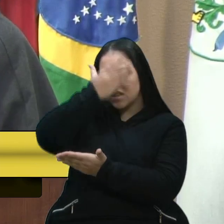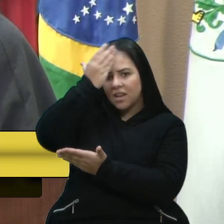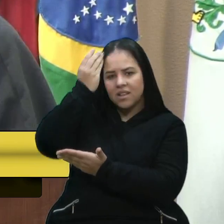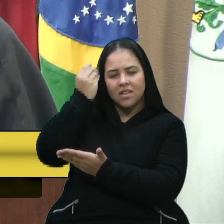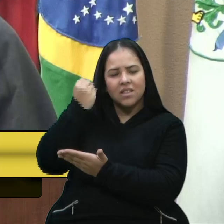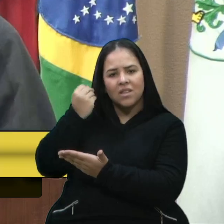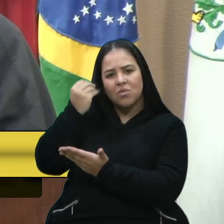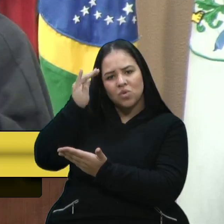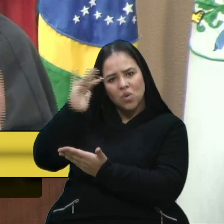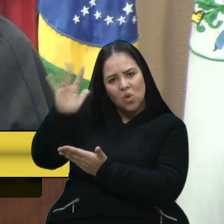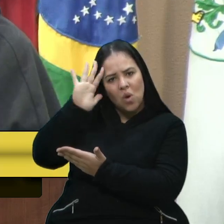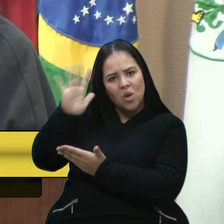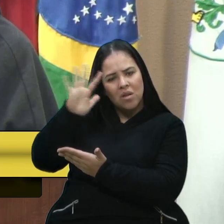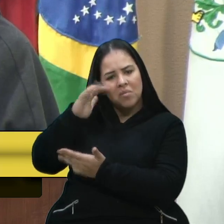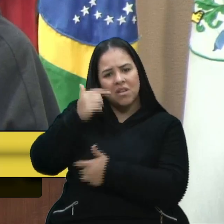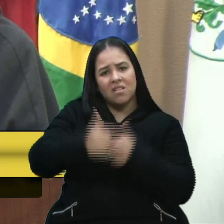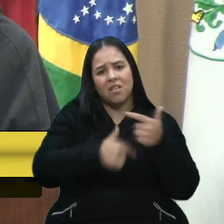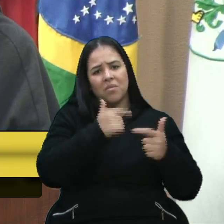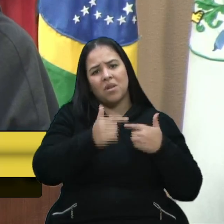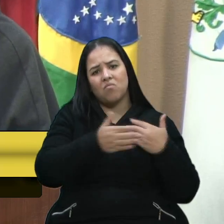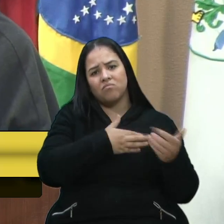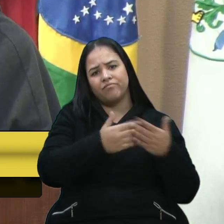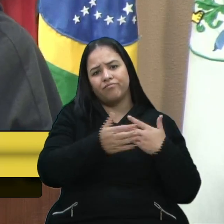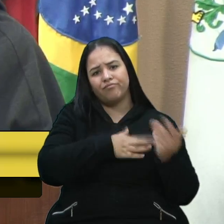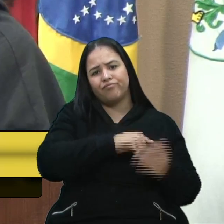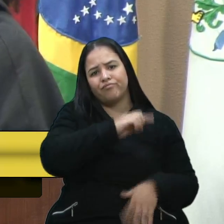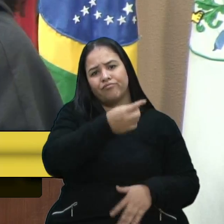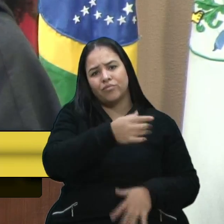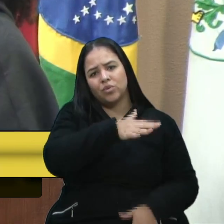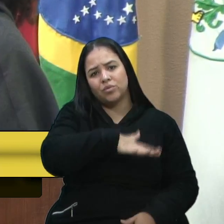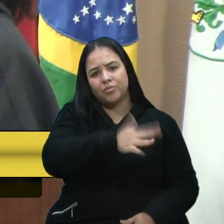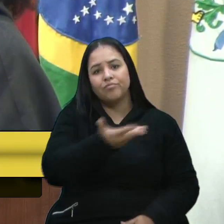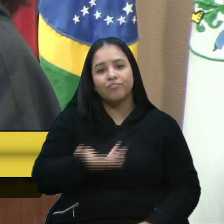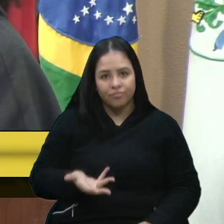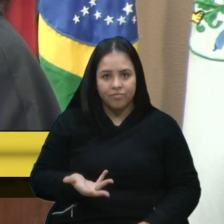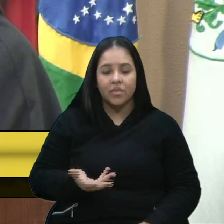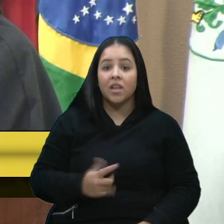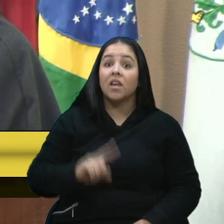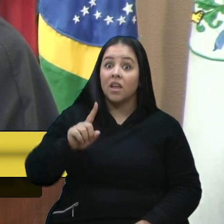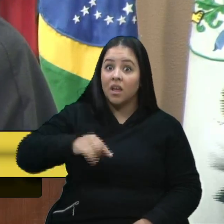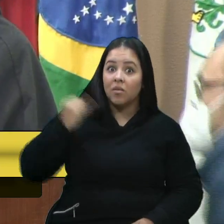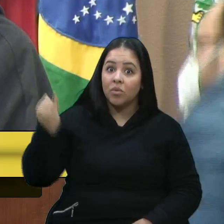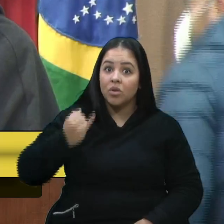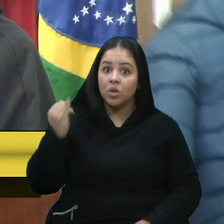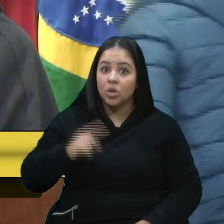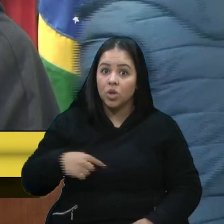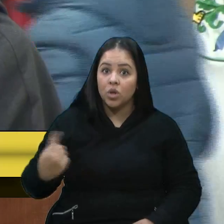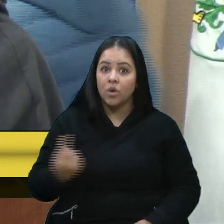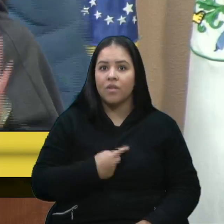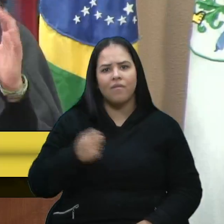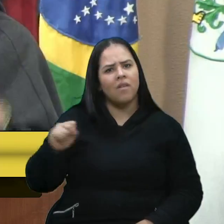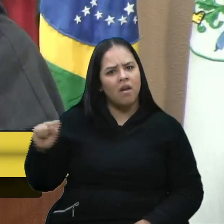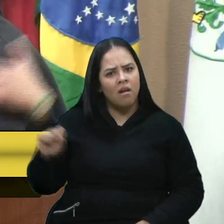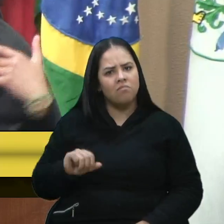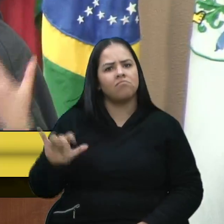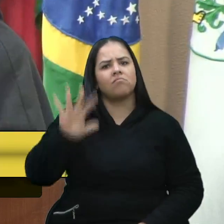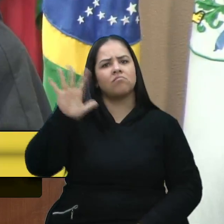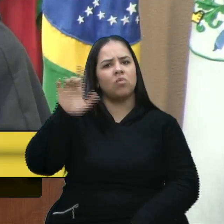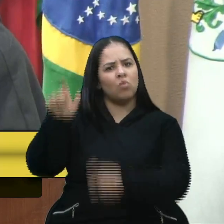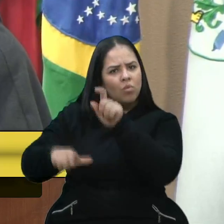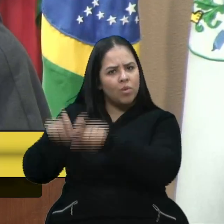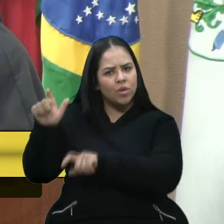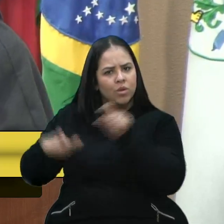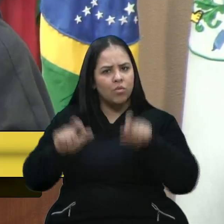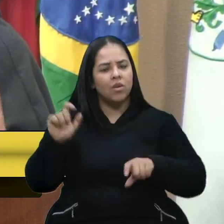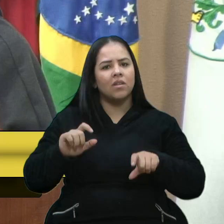ir trabalhar em qualquer outro lugar. E como é importante nós valorizarmos aquilo que a pessoa nasceu